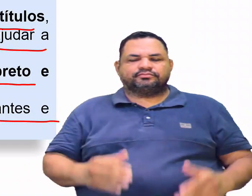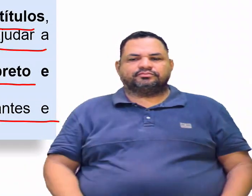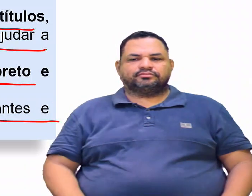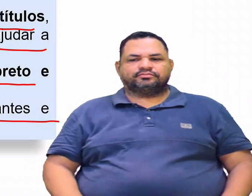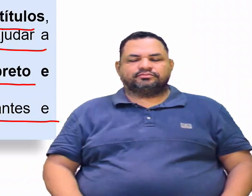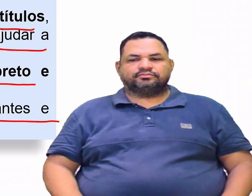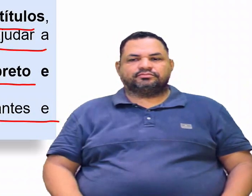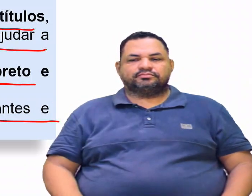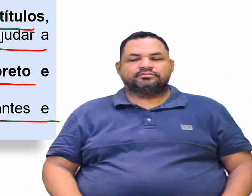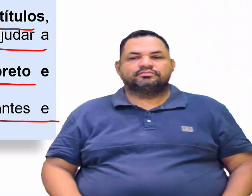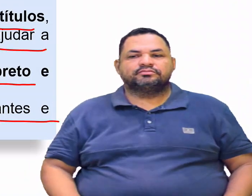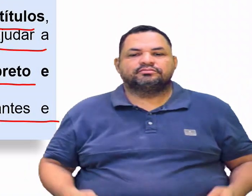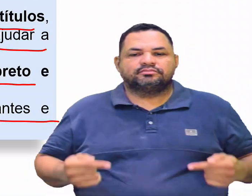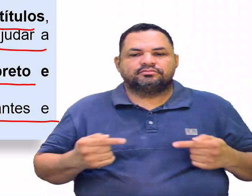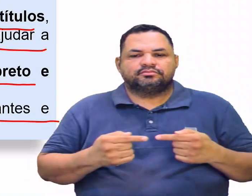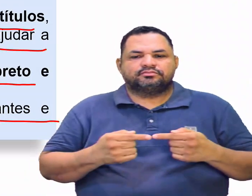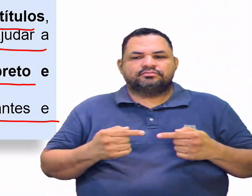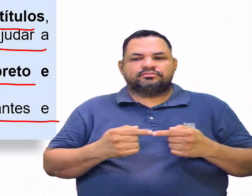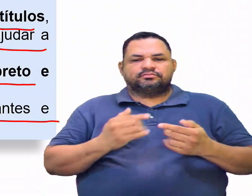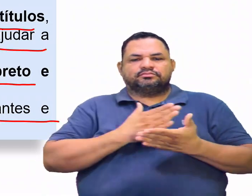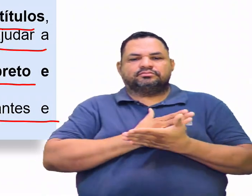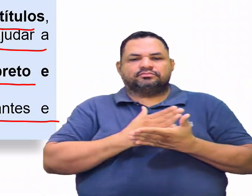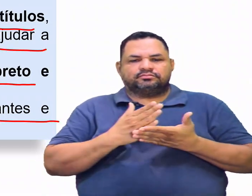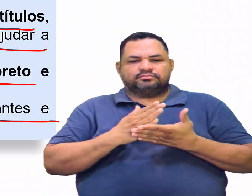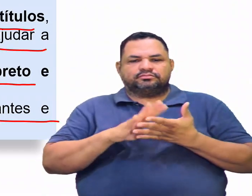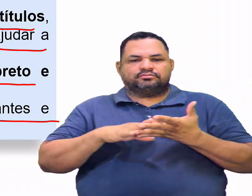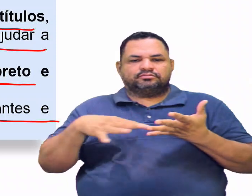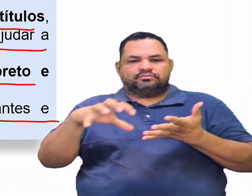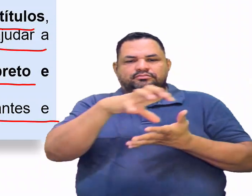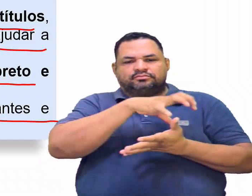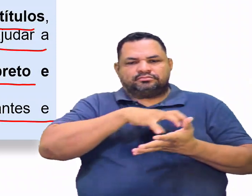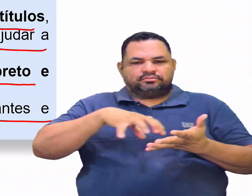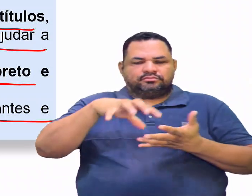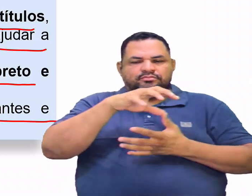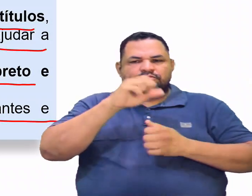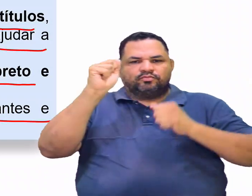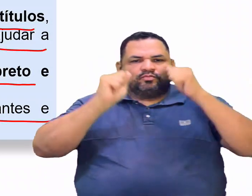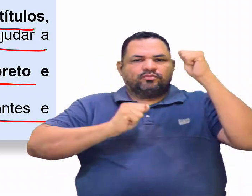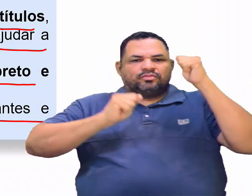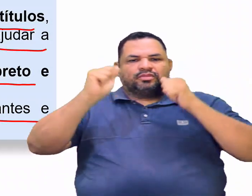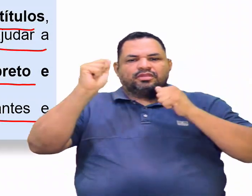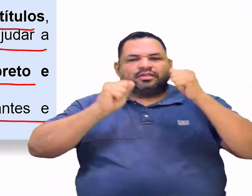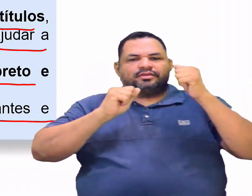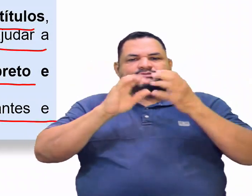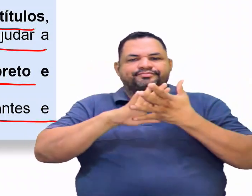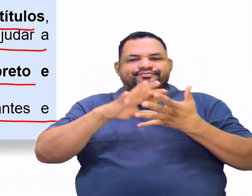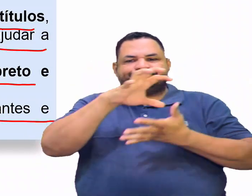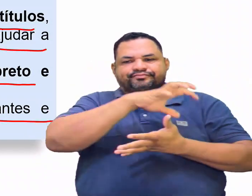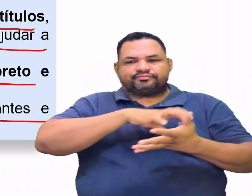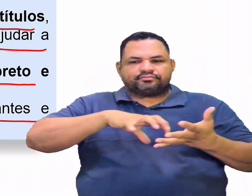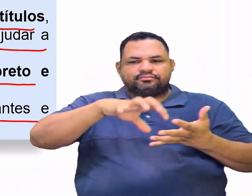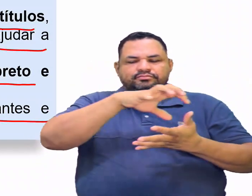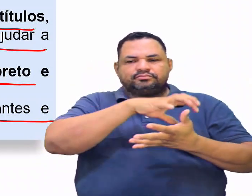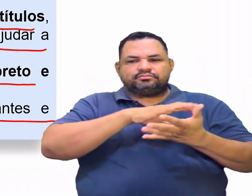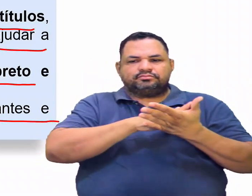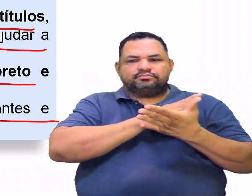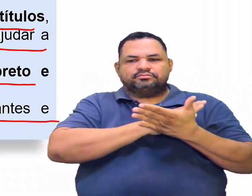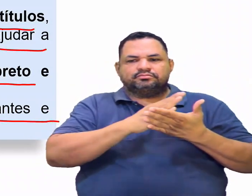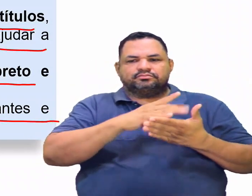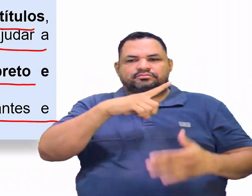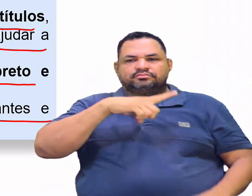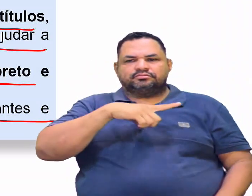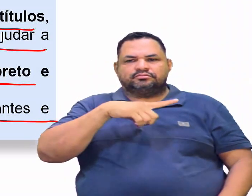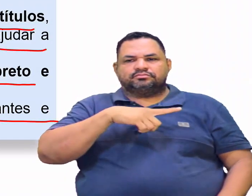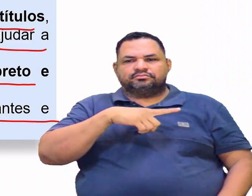ele coincide com o início da Revolução Industrial, né? E na Revolução Industrial começaram a